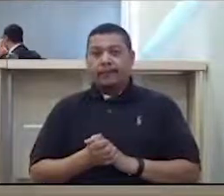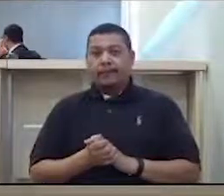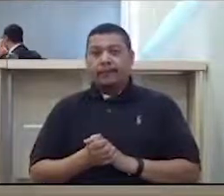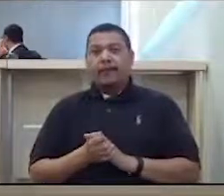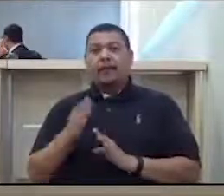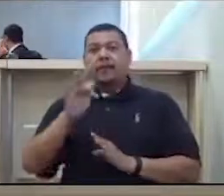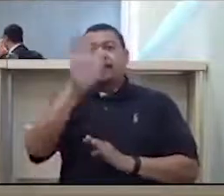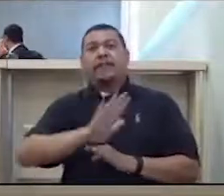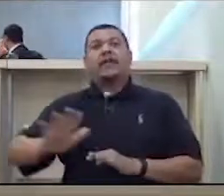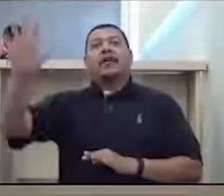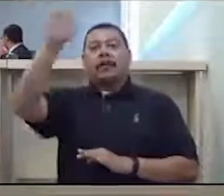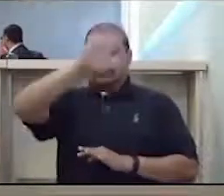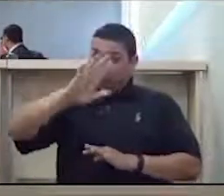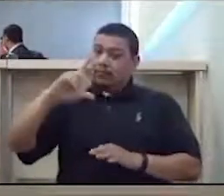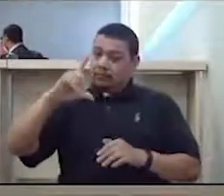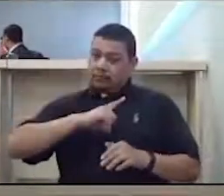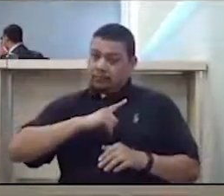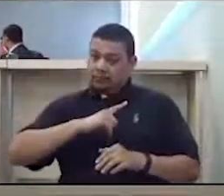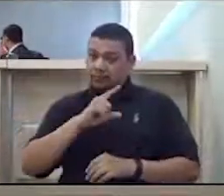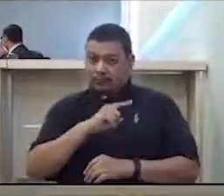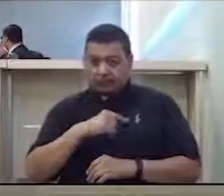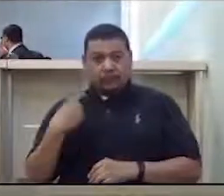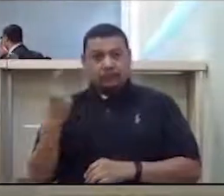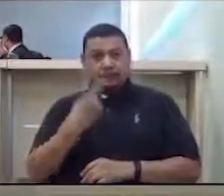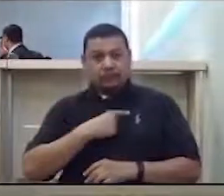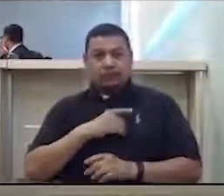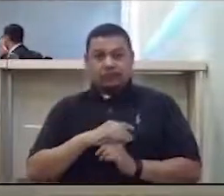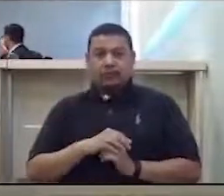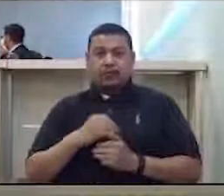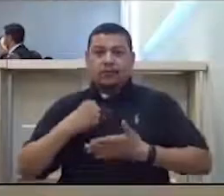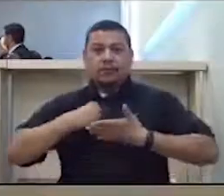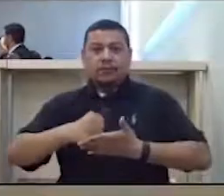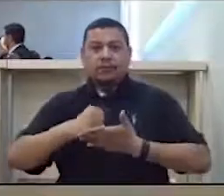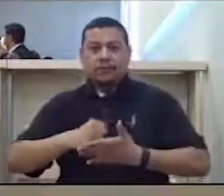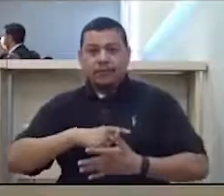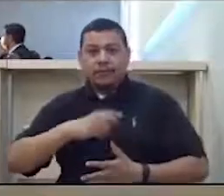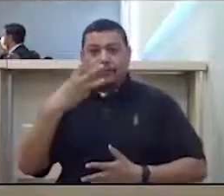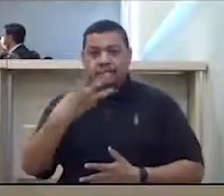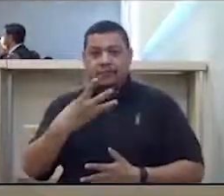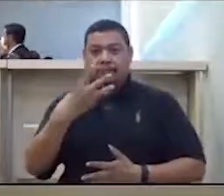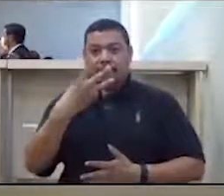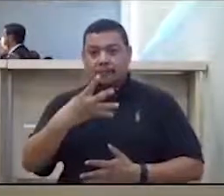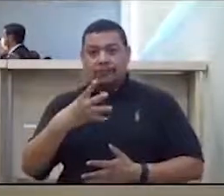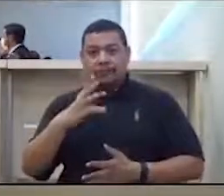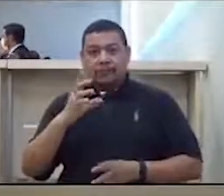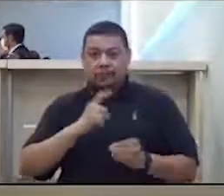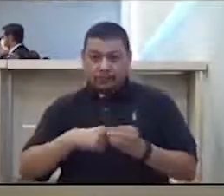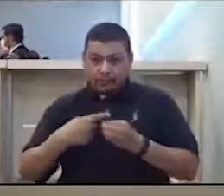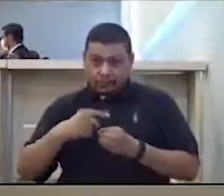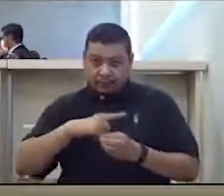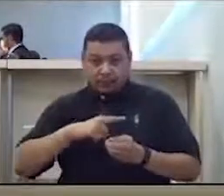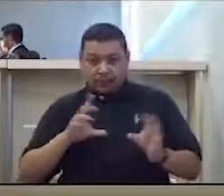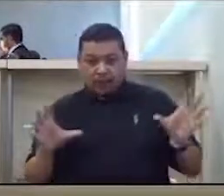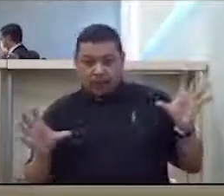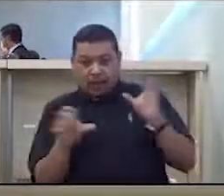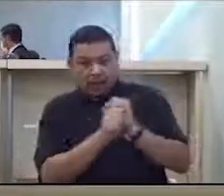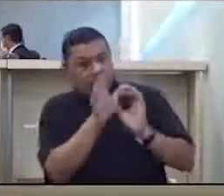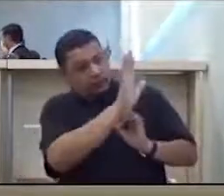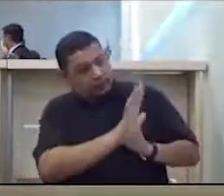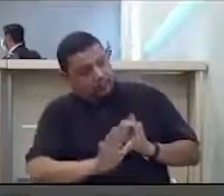no poder, que coloque novos tomógrafos em Cacoal para atender as 34 cidades que compõem a regional da capital do café.